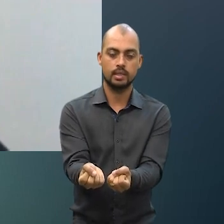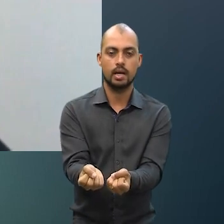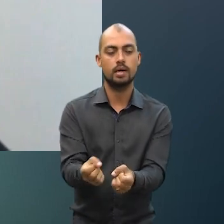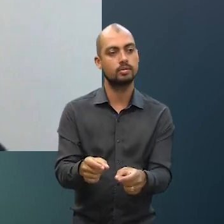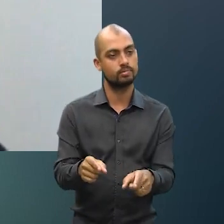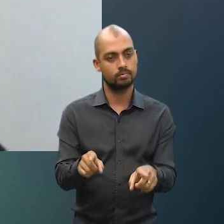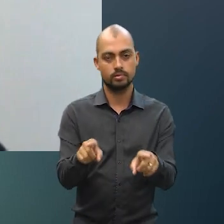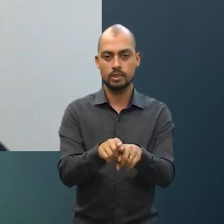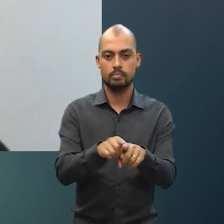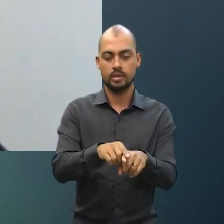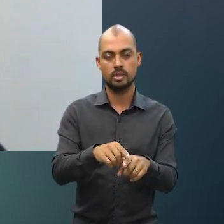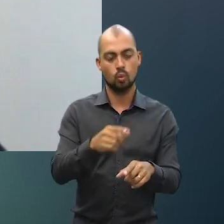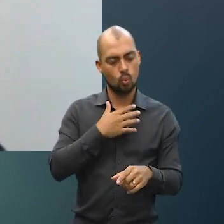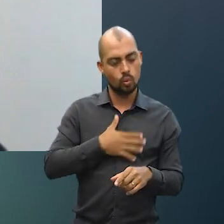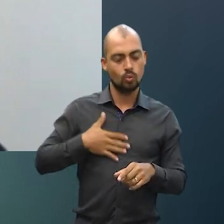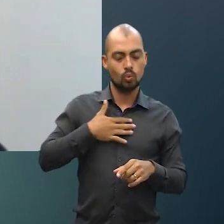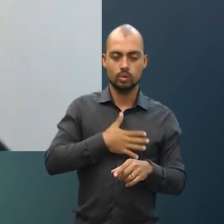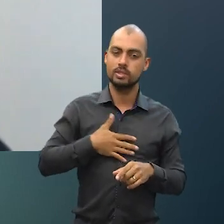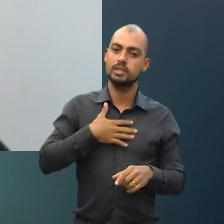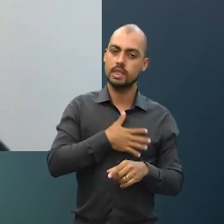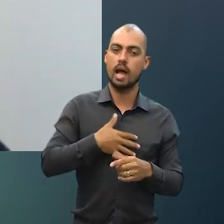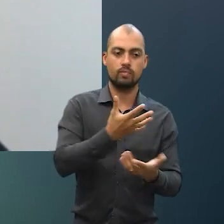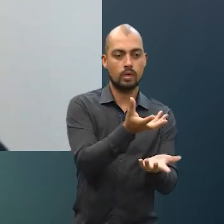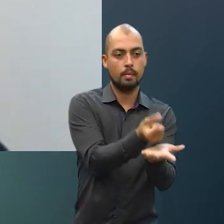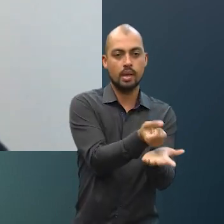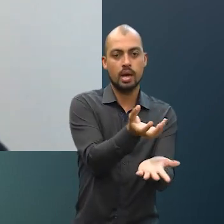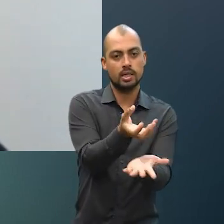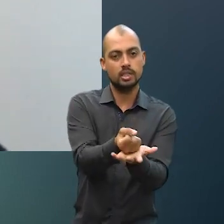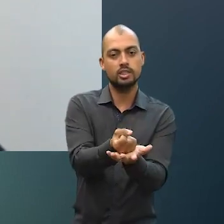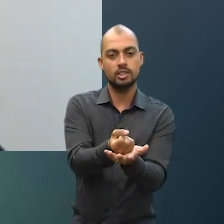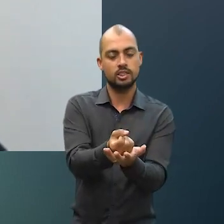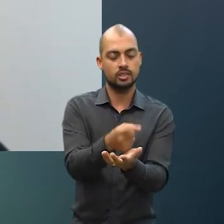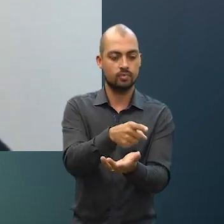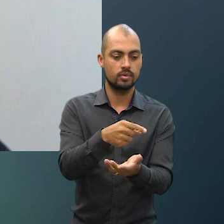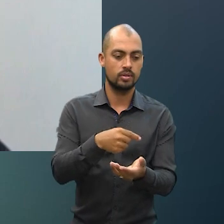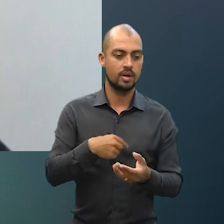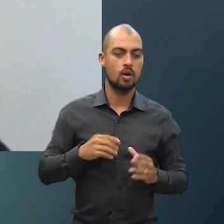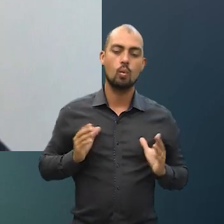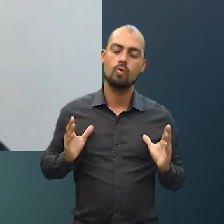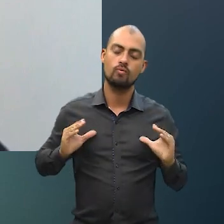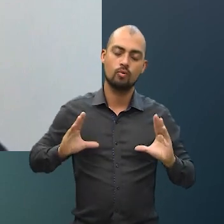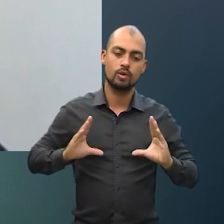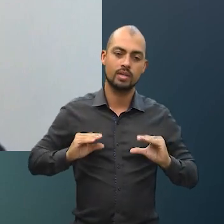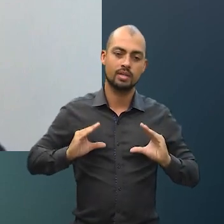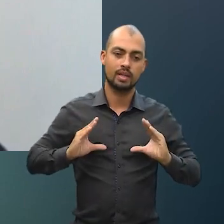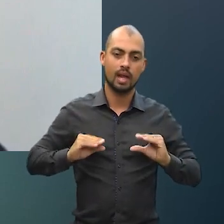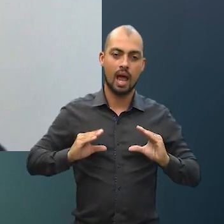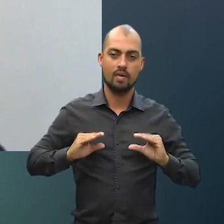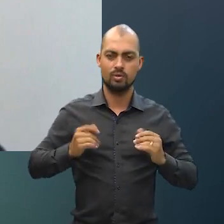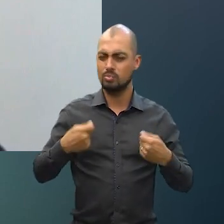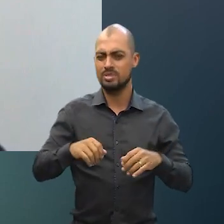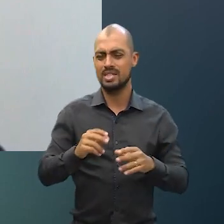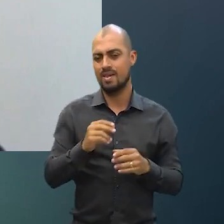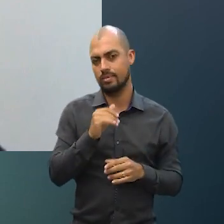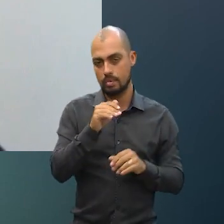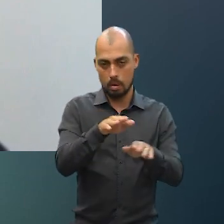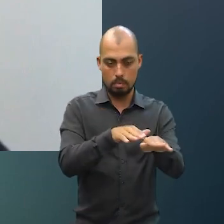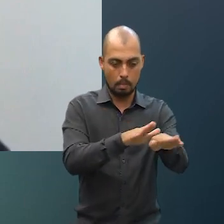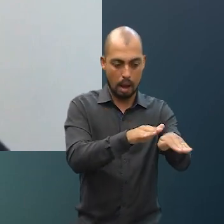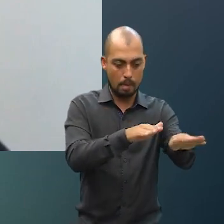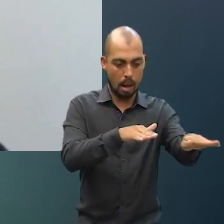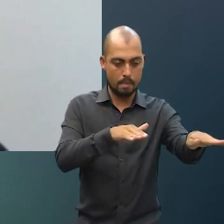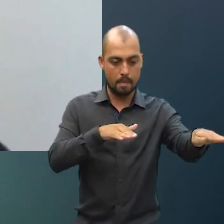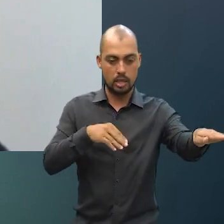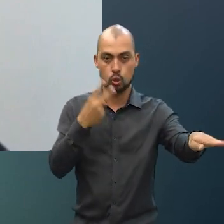as pessoas realmente gostavam de ter essa comodidade, de não precisar ficar 2 horas na fila do Lava